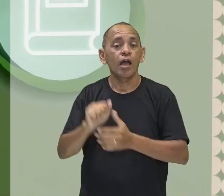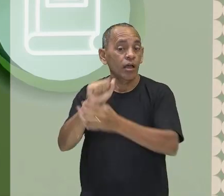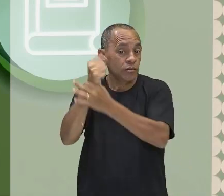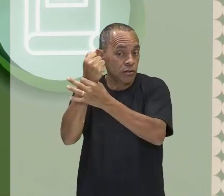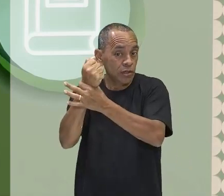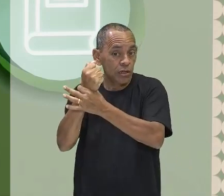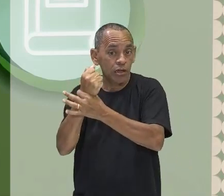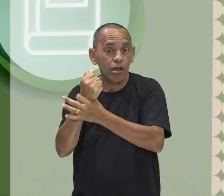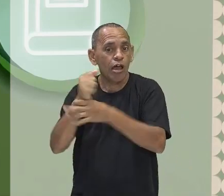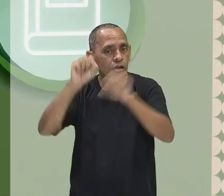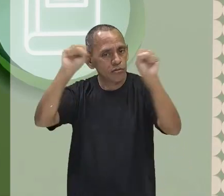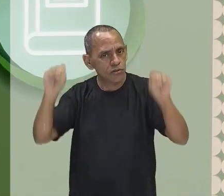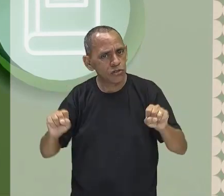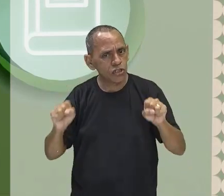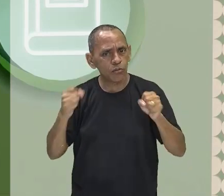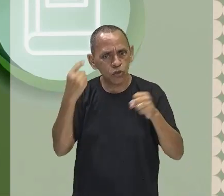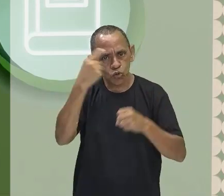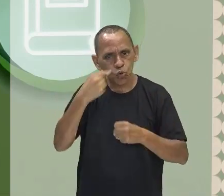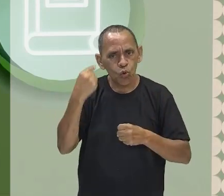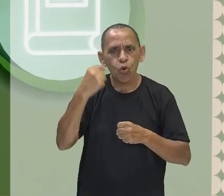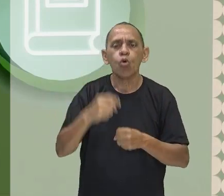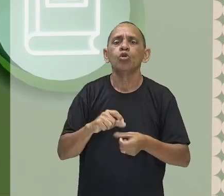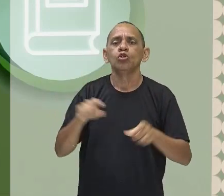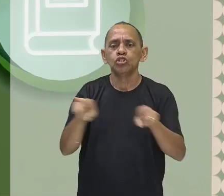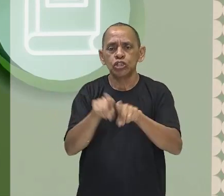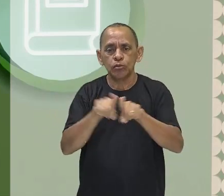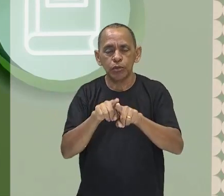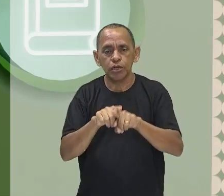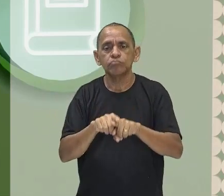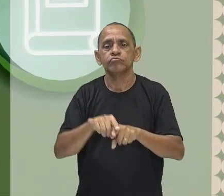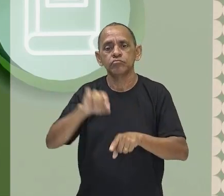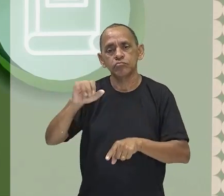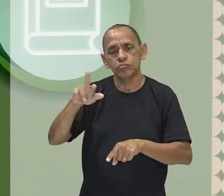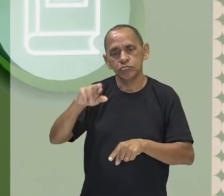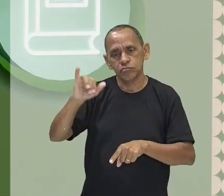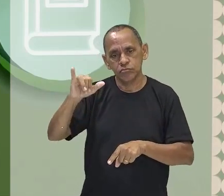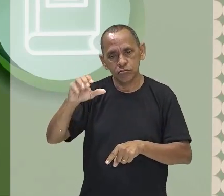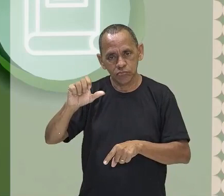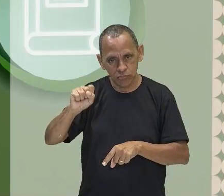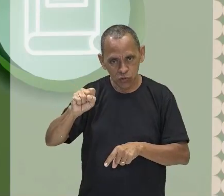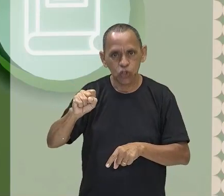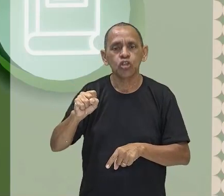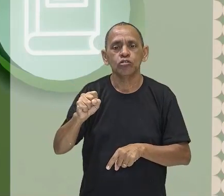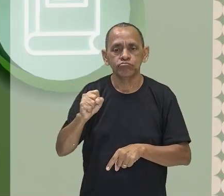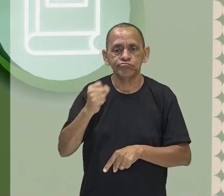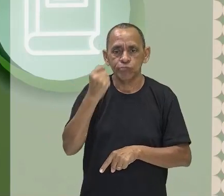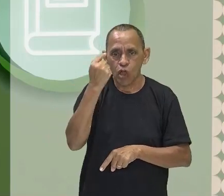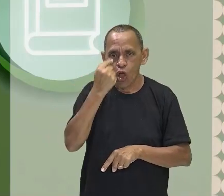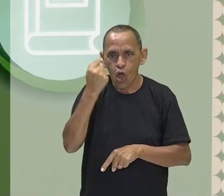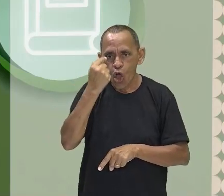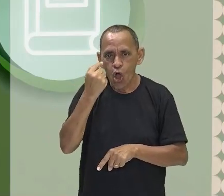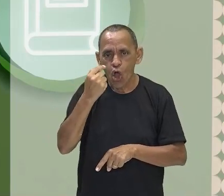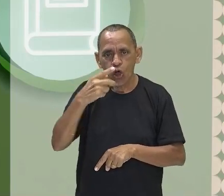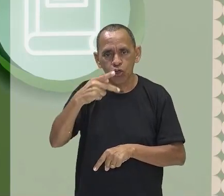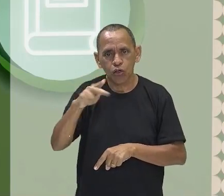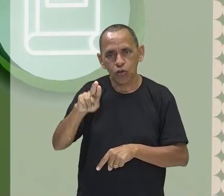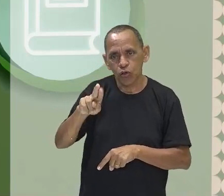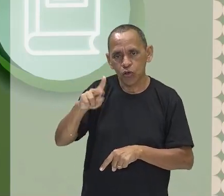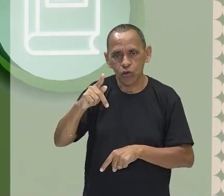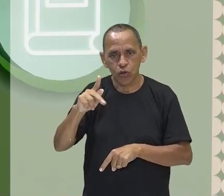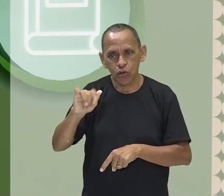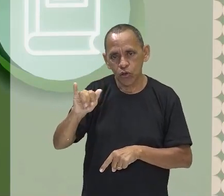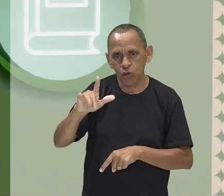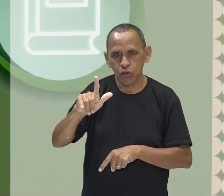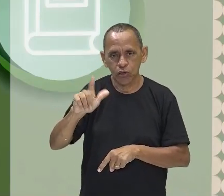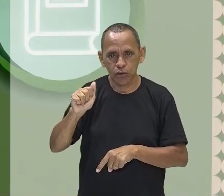óptico. Temos também a íris, que é um disco colorido que envolve a pupila. A pupila também é